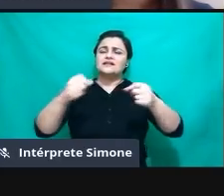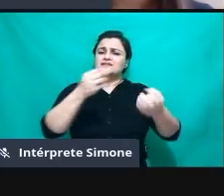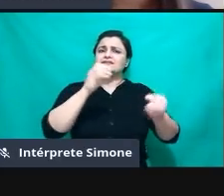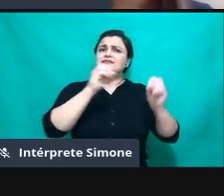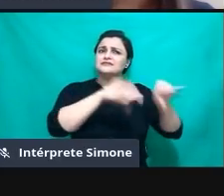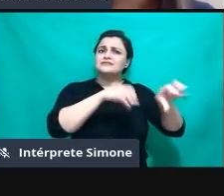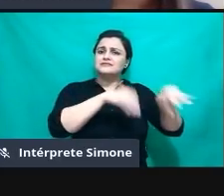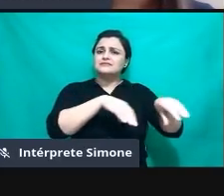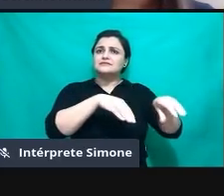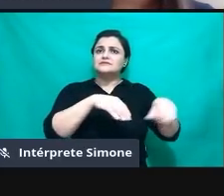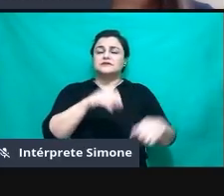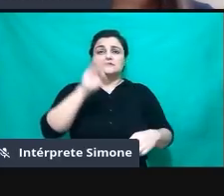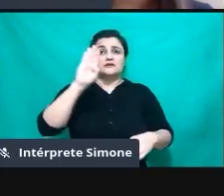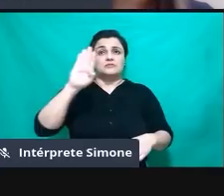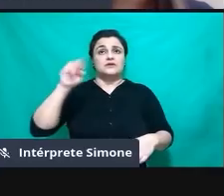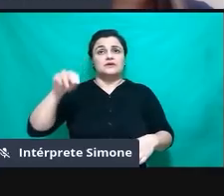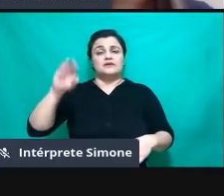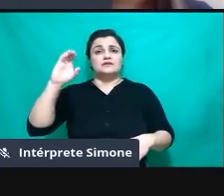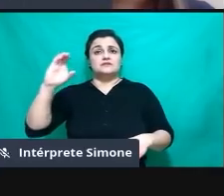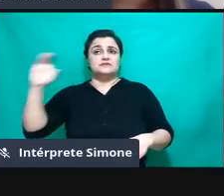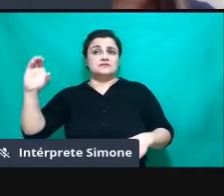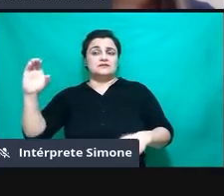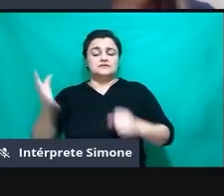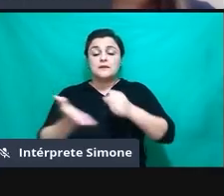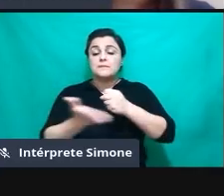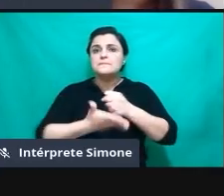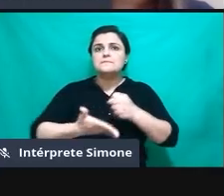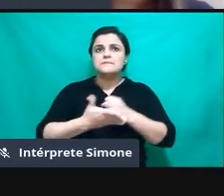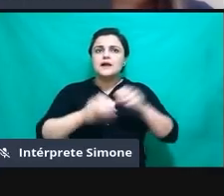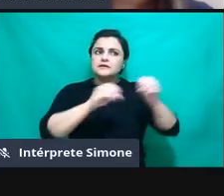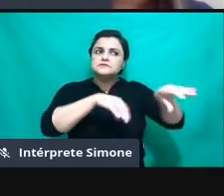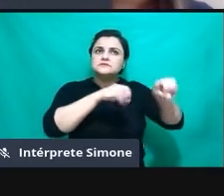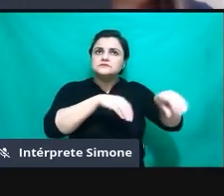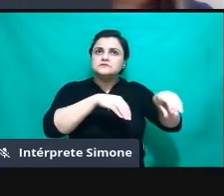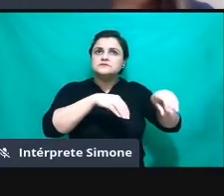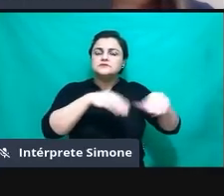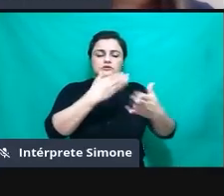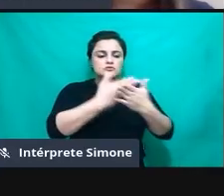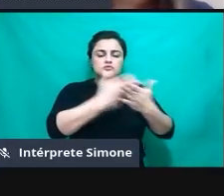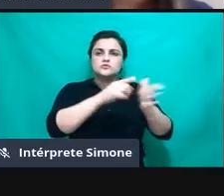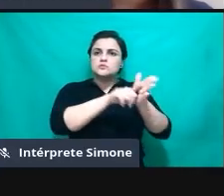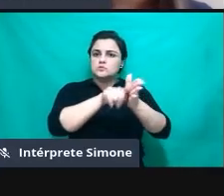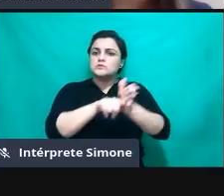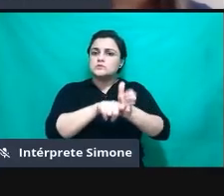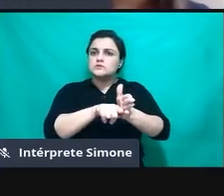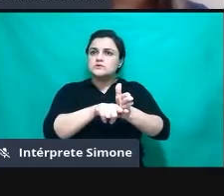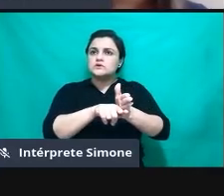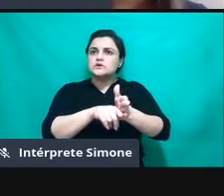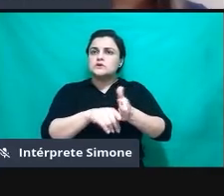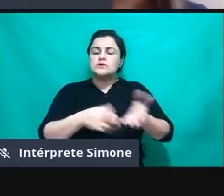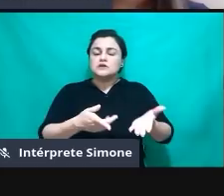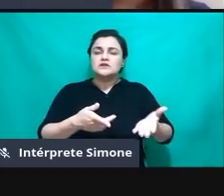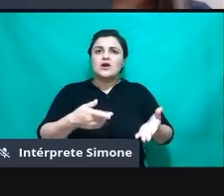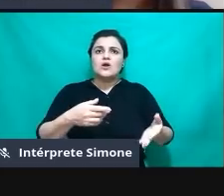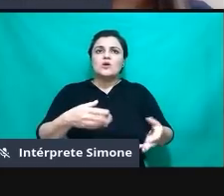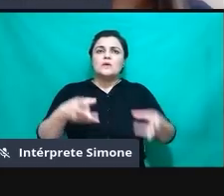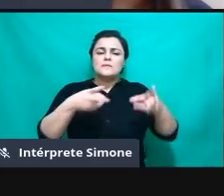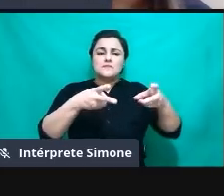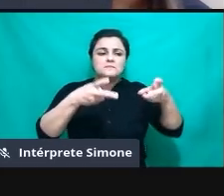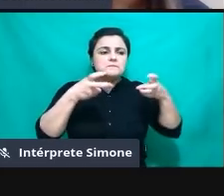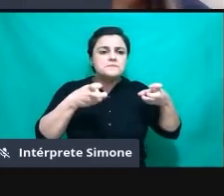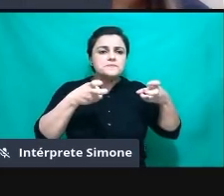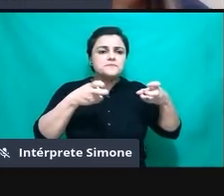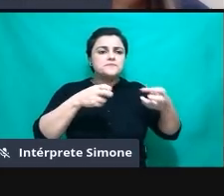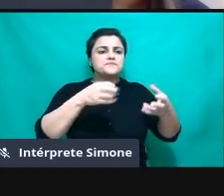nosso referencial curricular atual, também vê o texto como o centro do ensino da língua portuguesa.